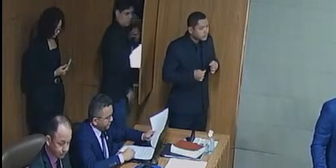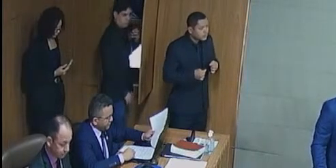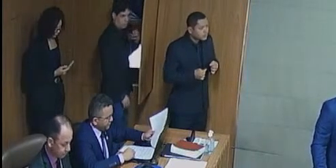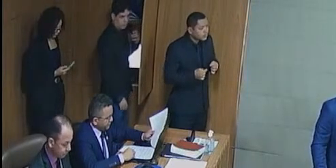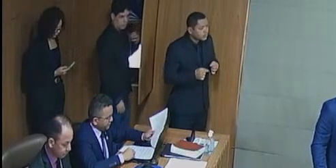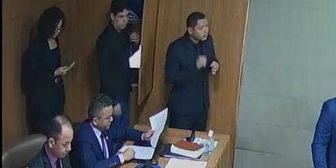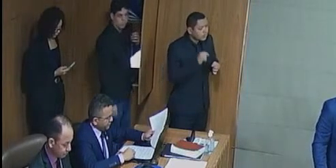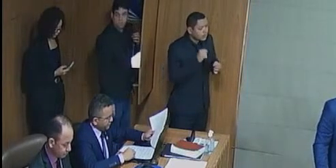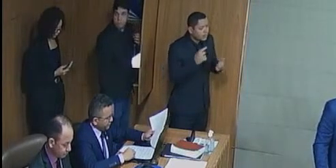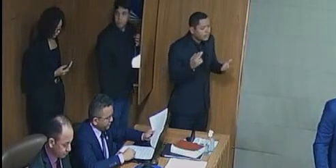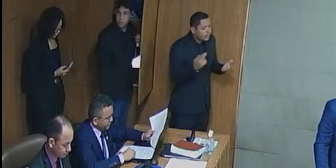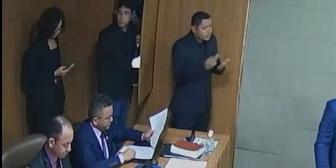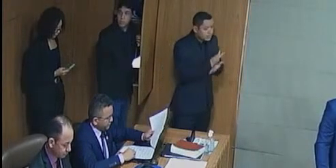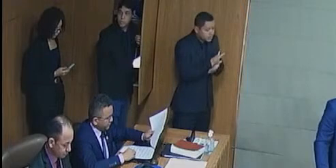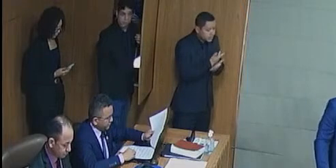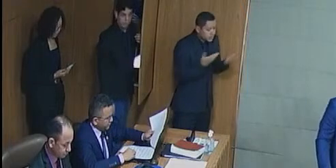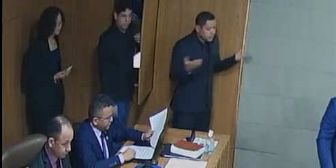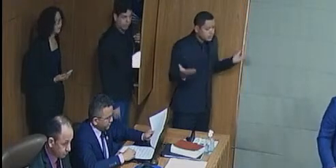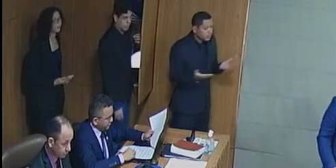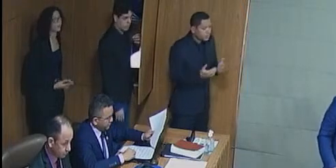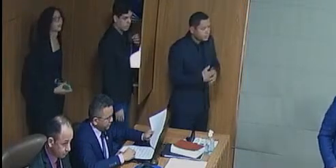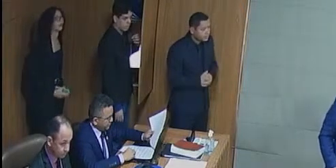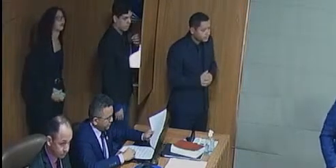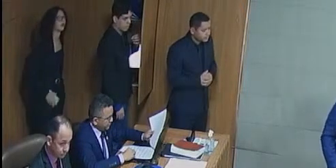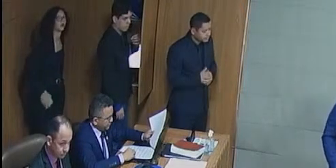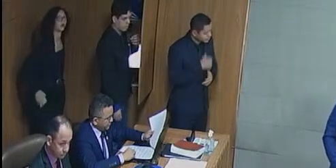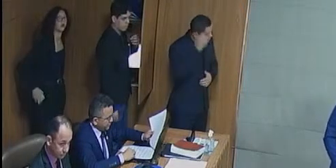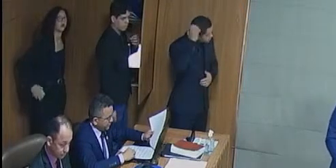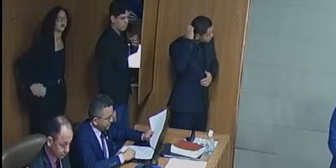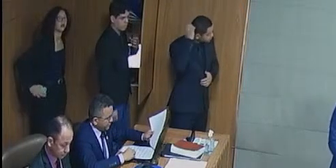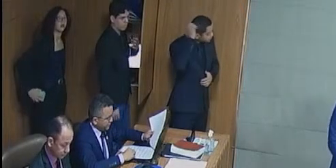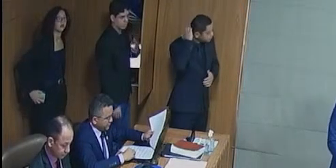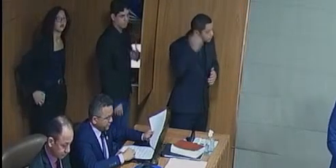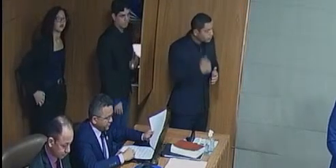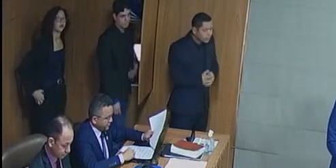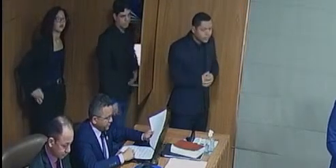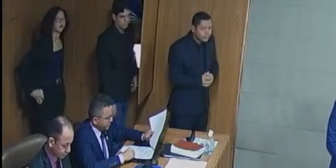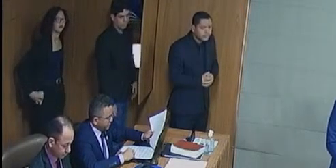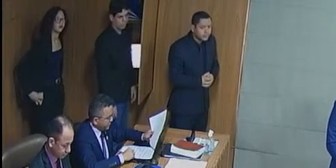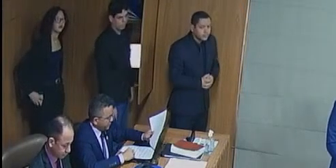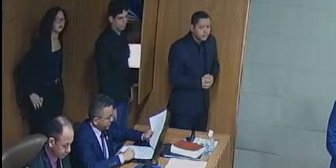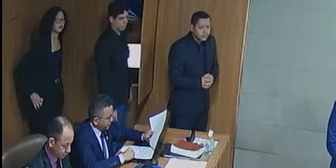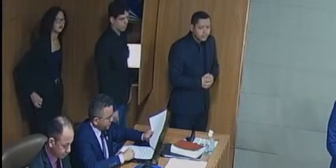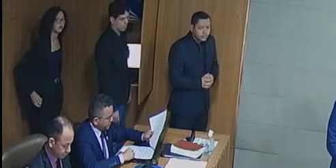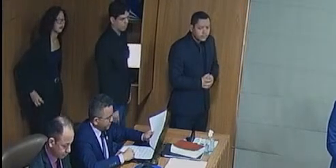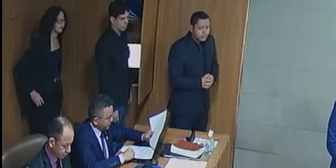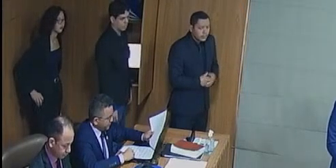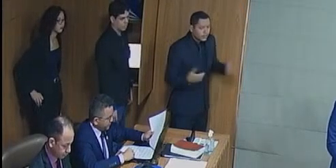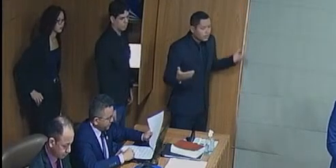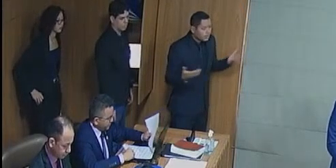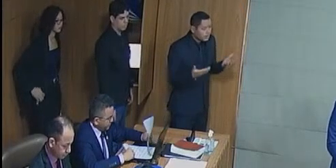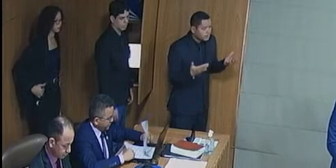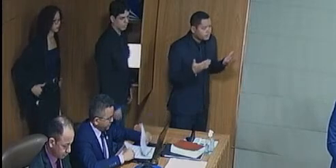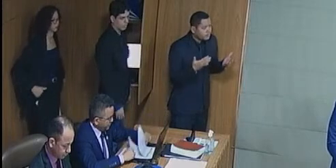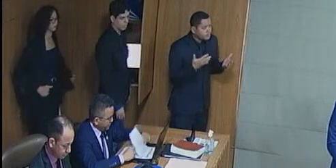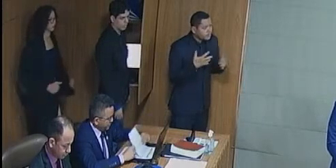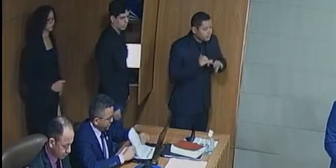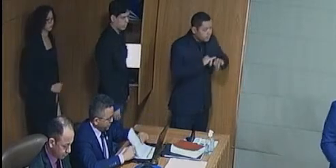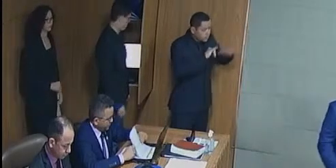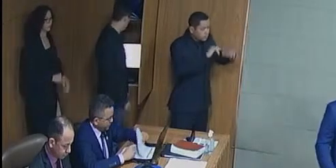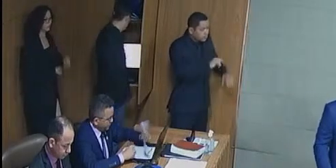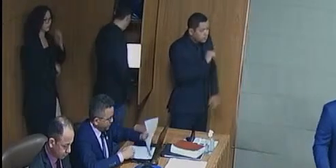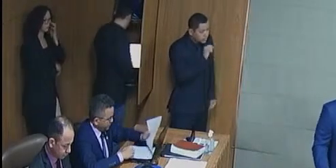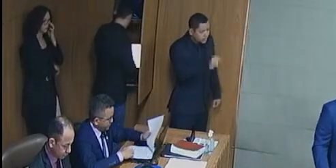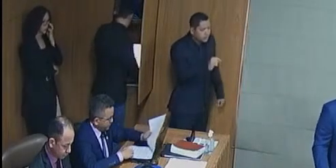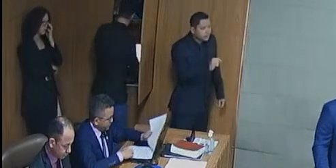ocasionou também este este fato mas atentamos agora a este pronunciamento que de fato é muito